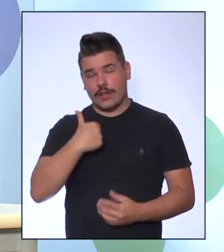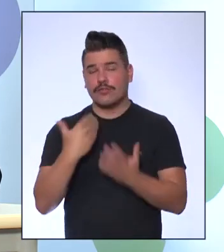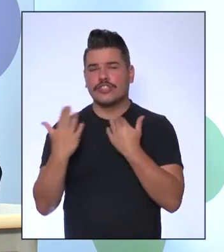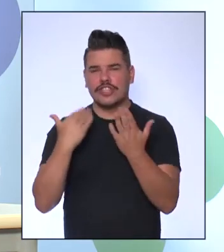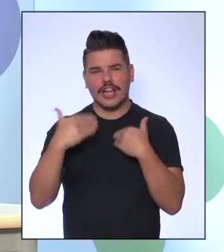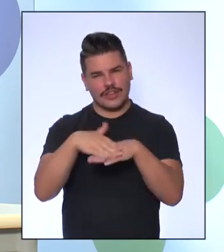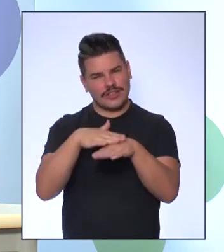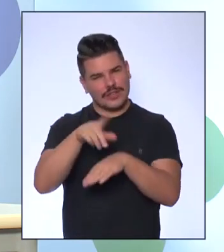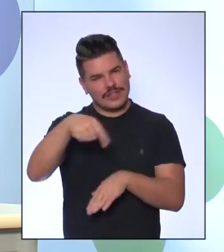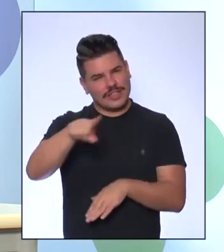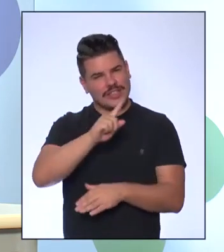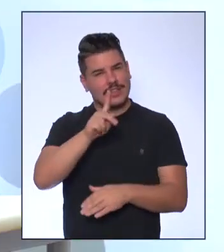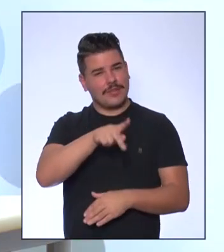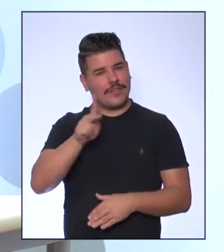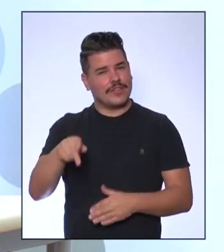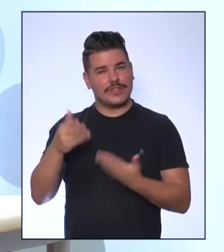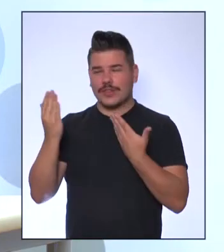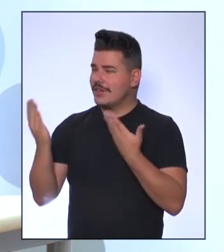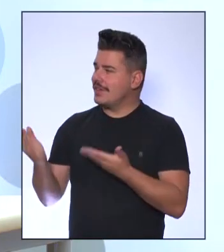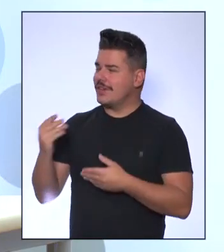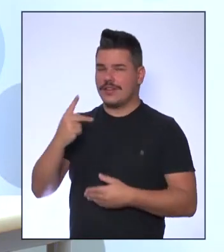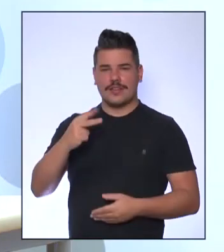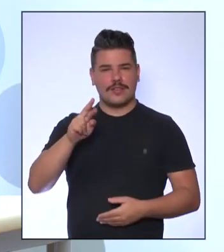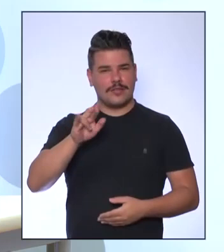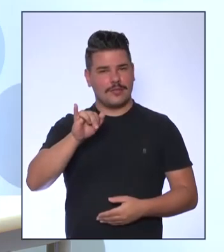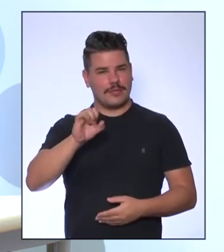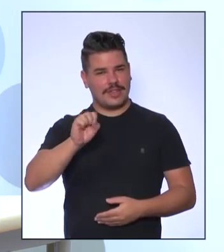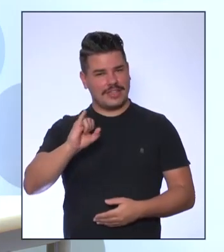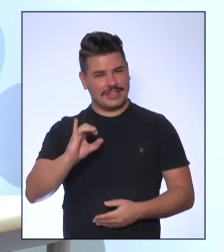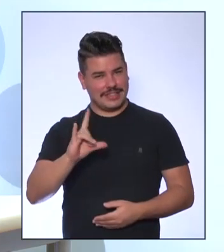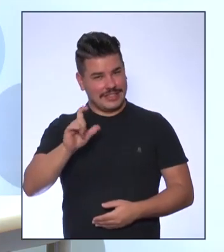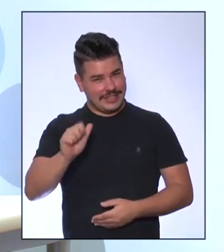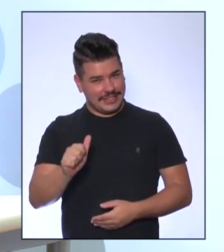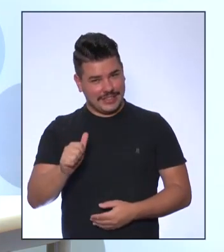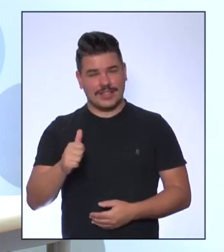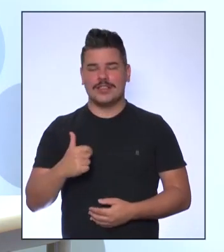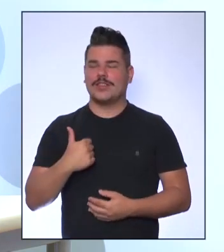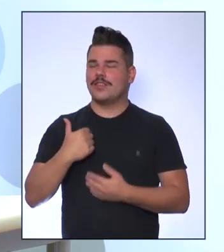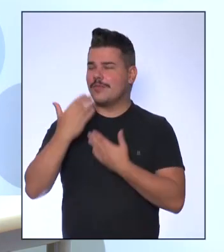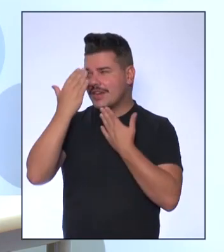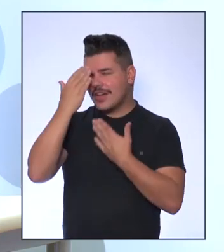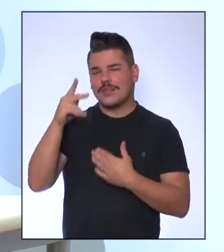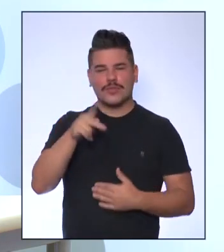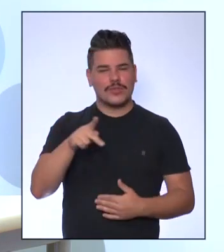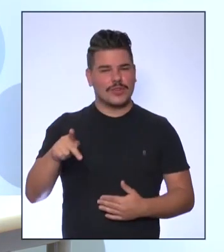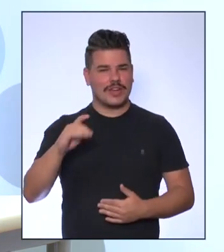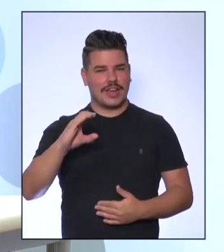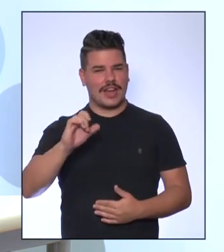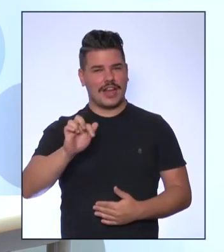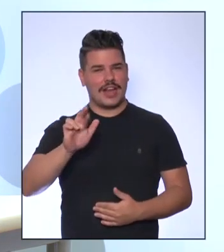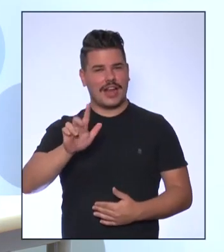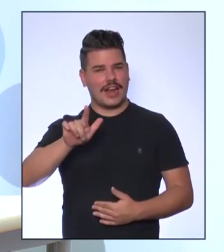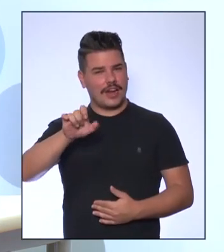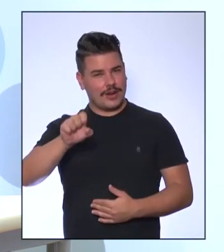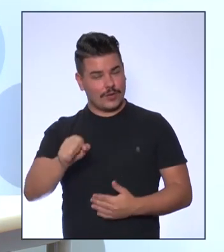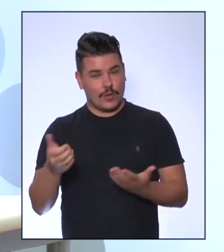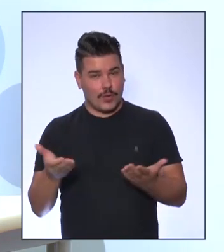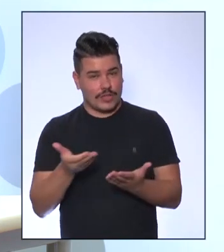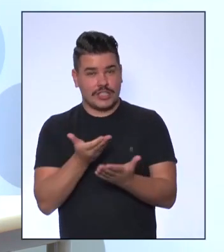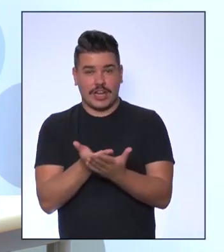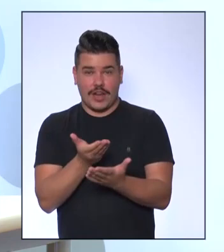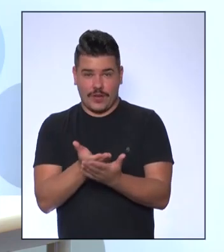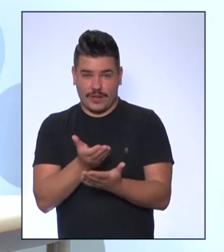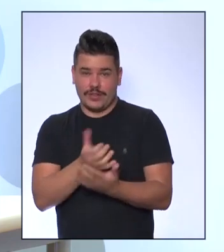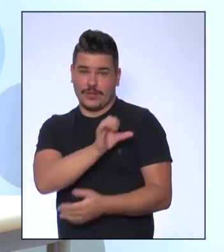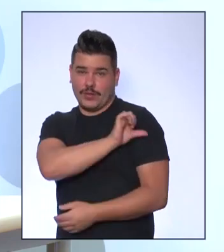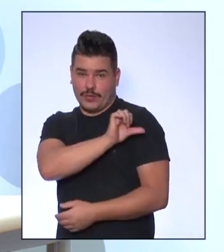Priscila. Obrigada, professor Carlos. Hoje a nossa aula, então, será do 9º ano, sobre urbanização e